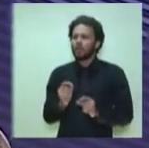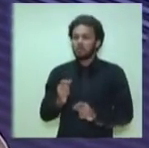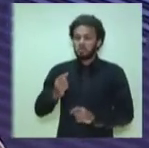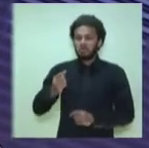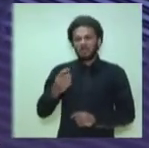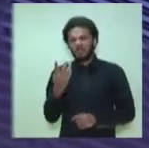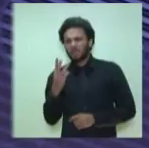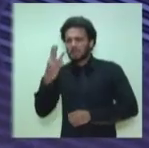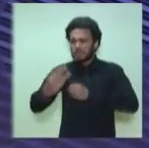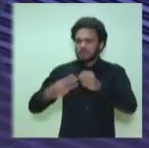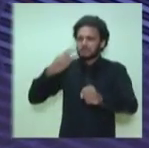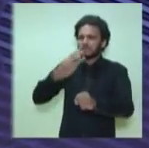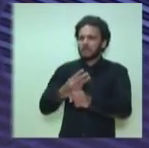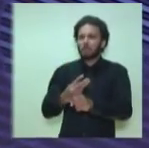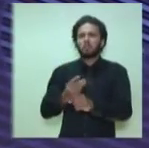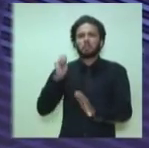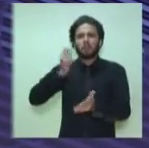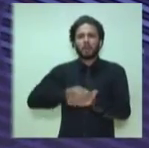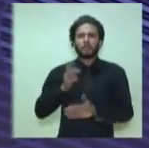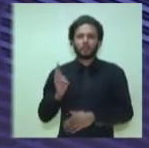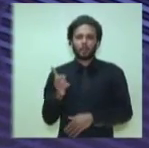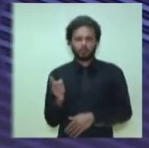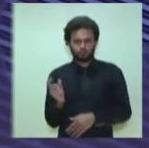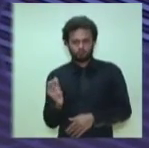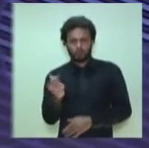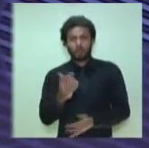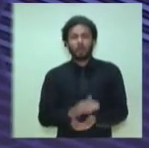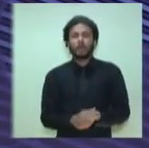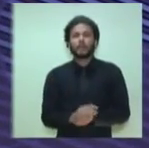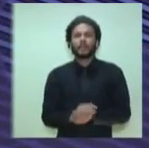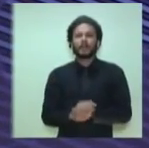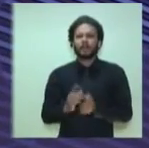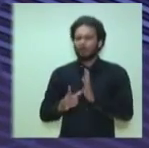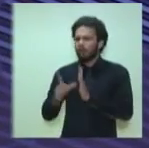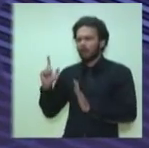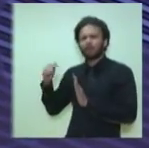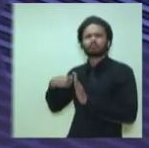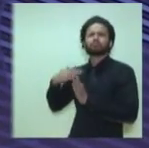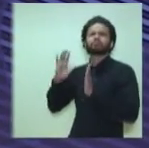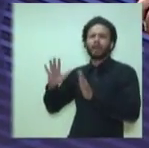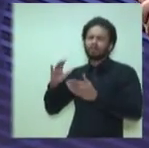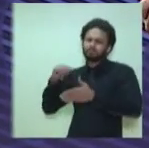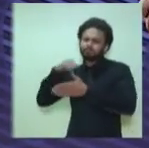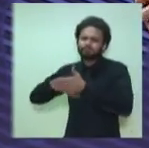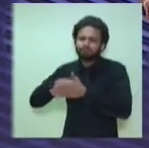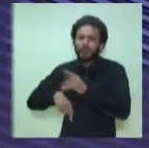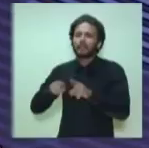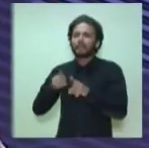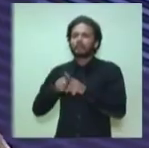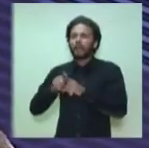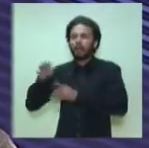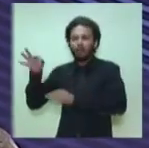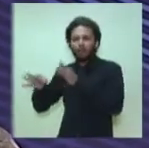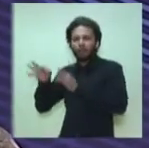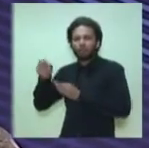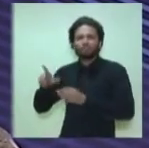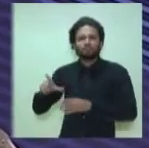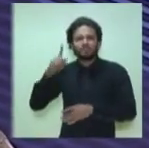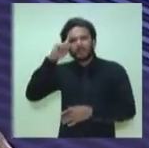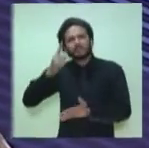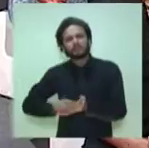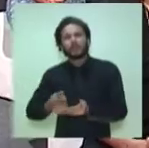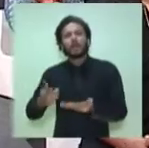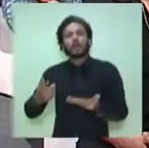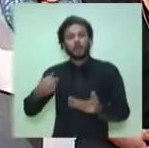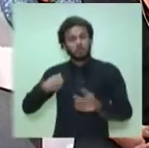praticamente 3 anos. A decisão última, enfrentando inclusive decisões da Justiça, eu repito que para fazer política